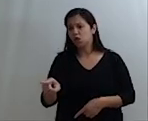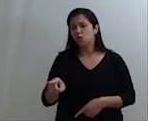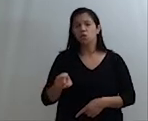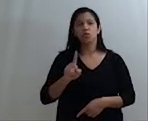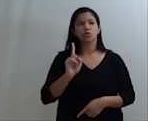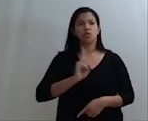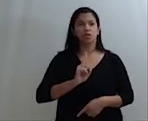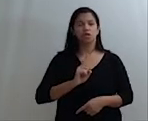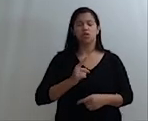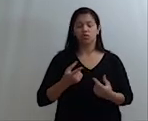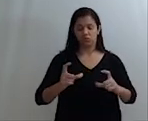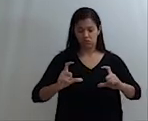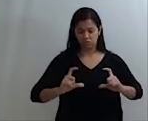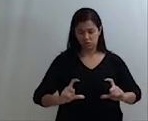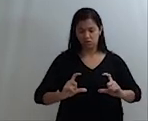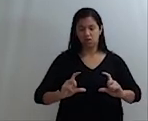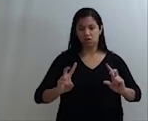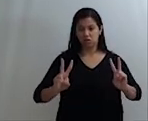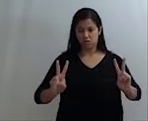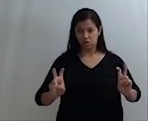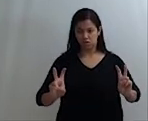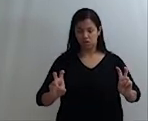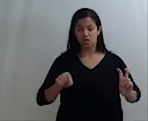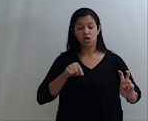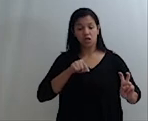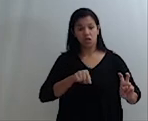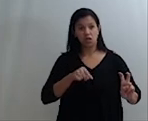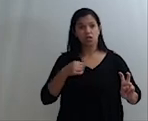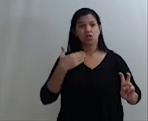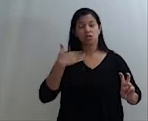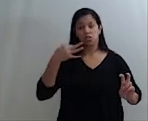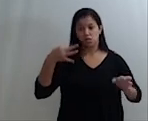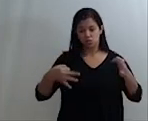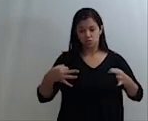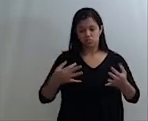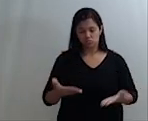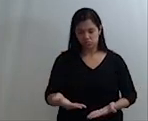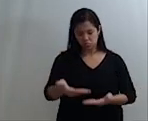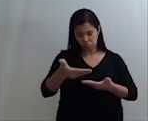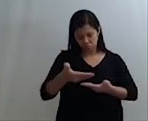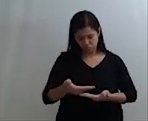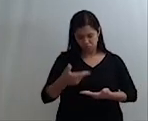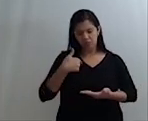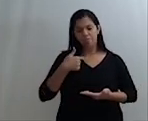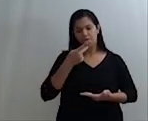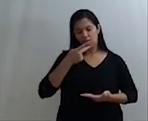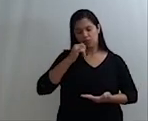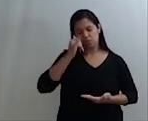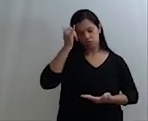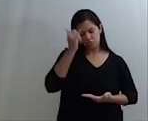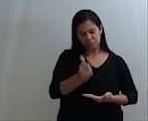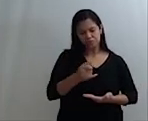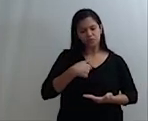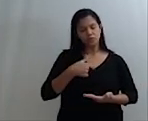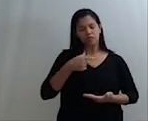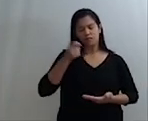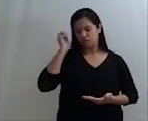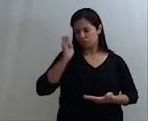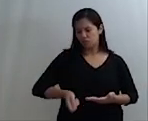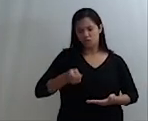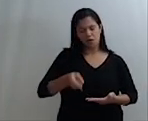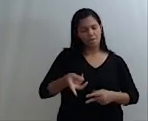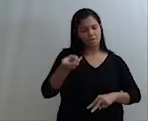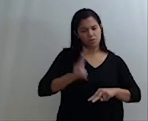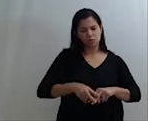aspas vou ler entre aspas esse juíz por ocasião do recebimento da denúncia decretou a prisão preventiva dos réus consoante a decisão de